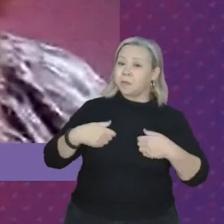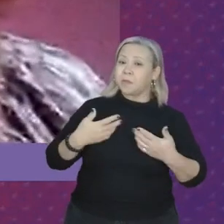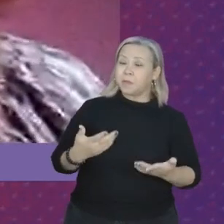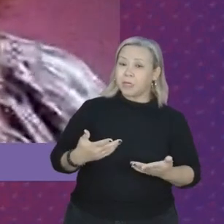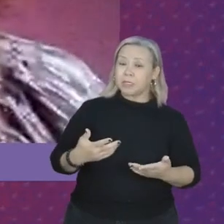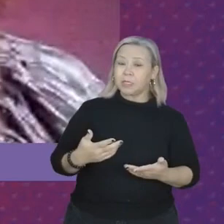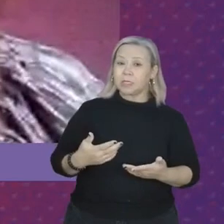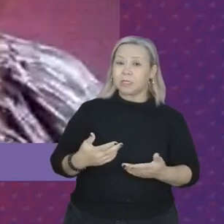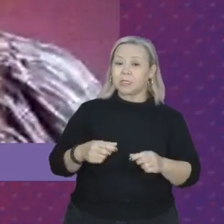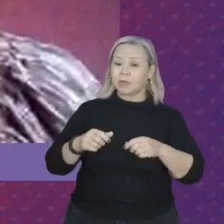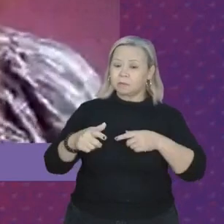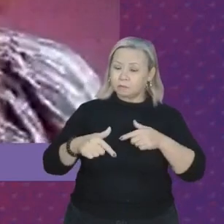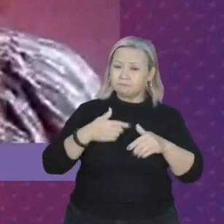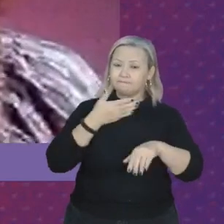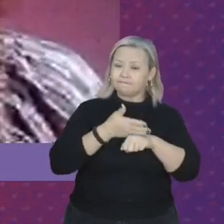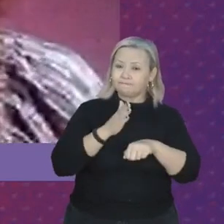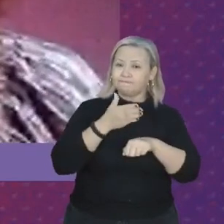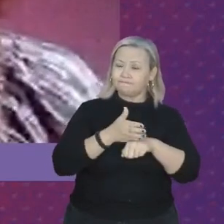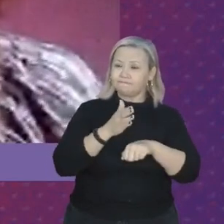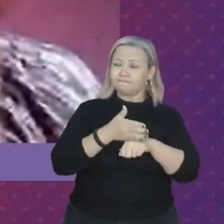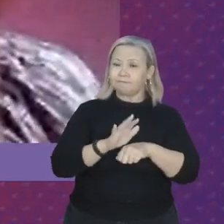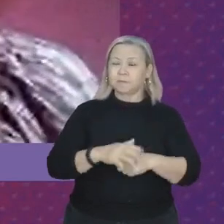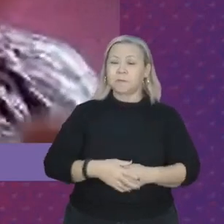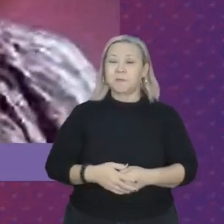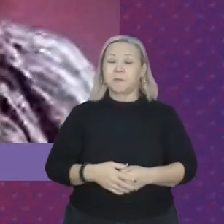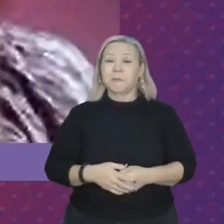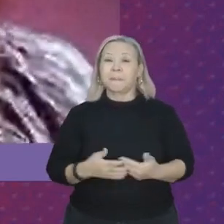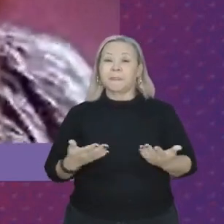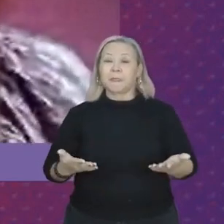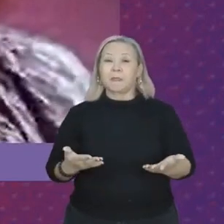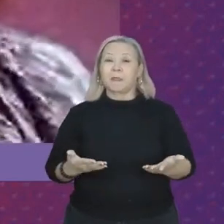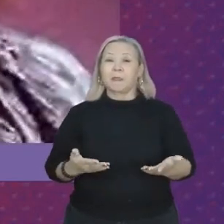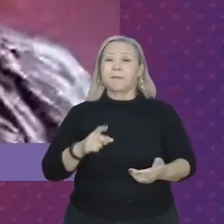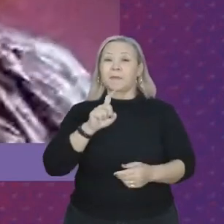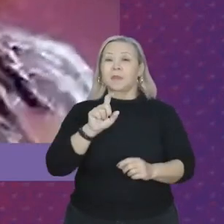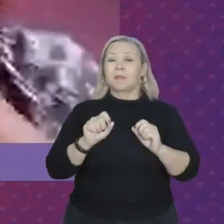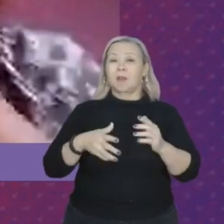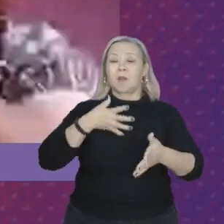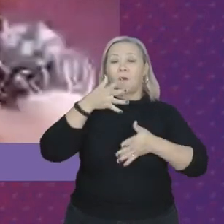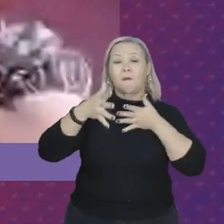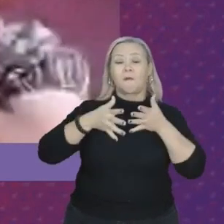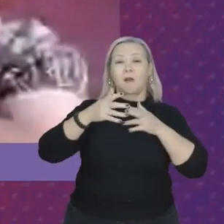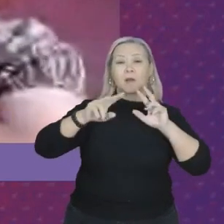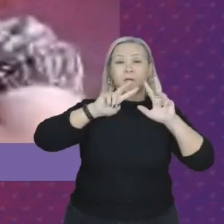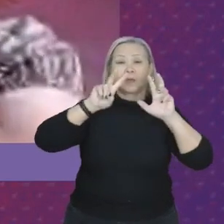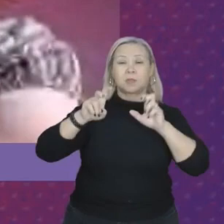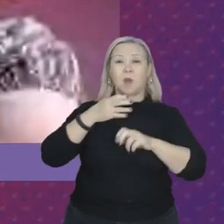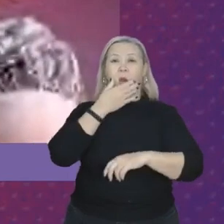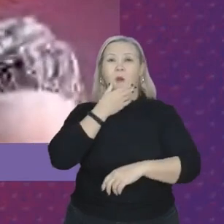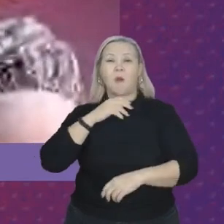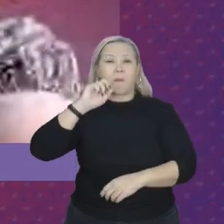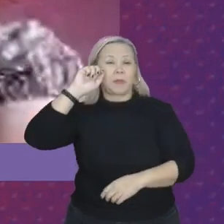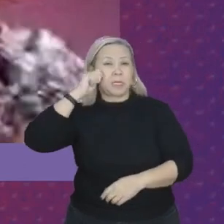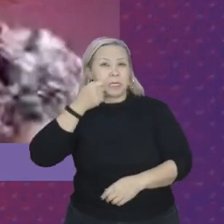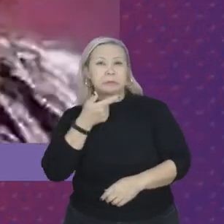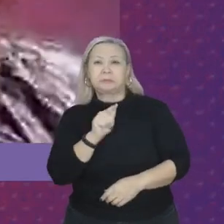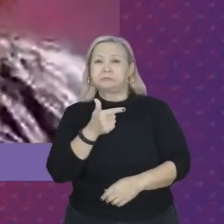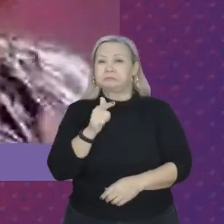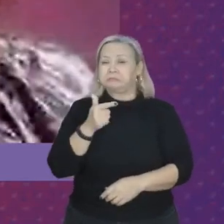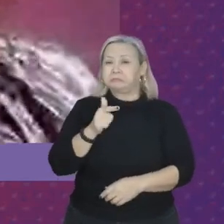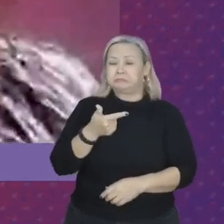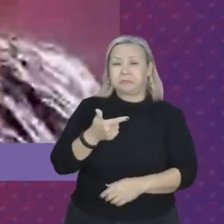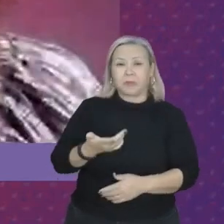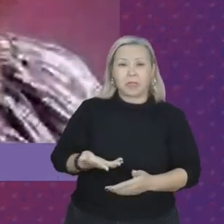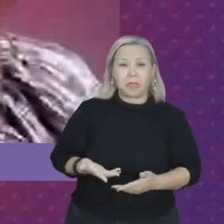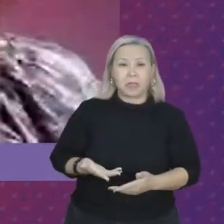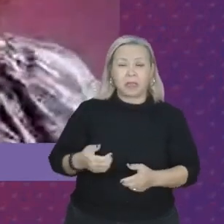aí constrói uma mesa, não, mas é a expertise das pessoas. Mas então, um moleque fala sobre aquilo, não tem um homem negro, não tem uma pessoa,